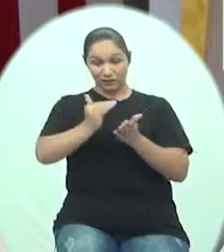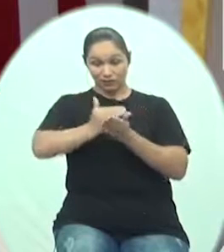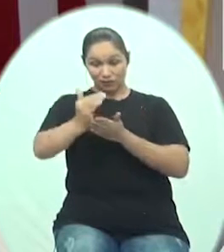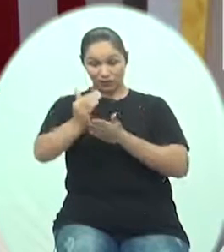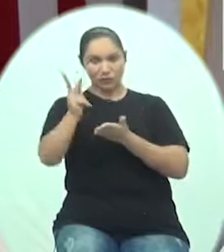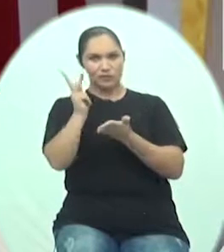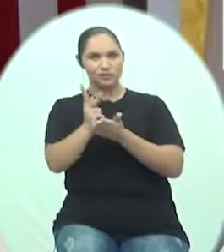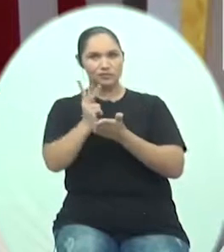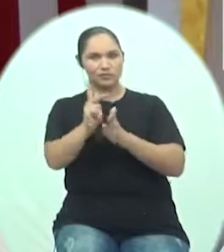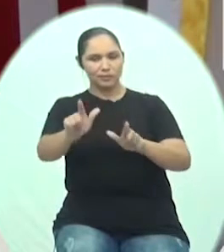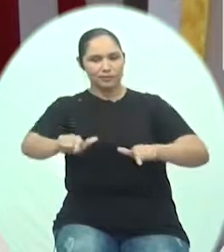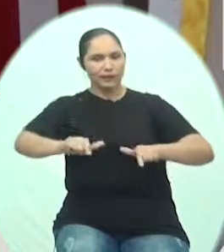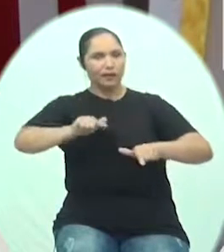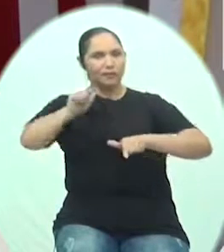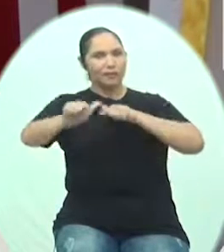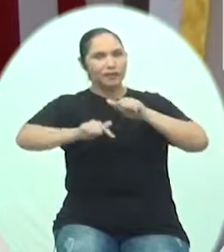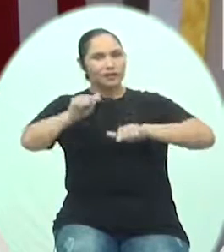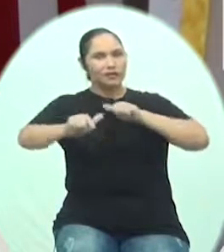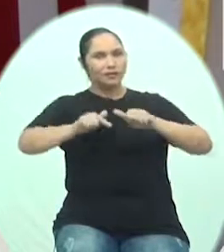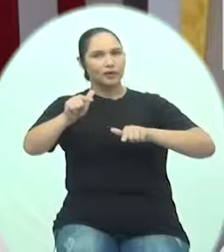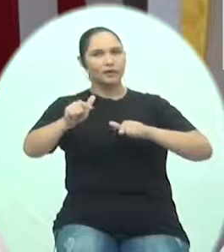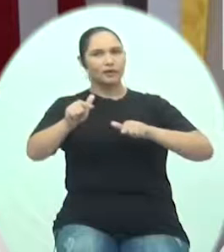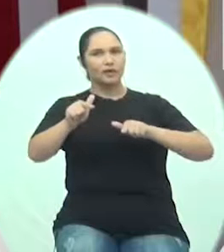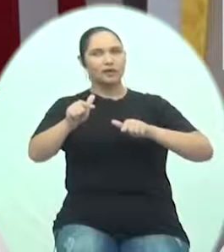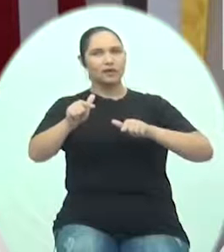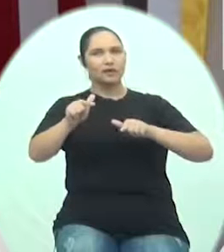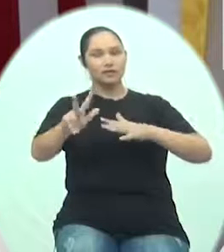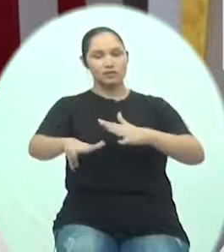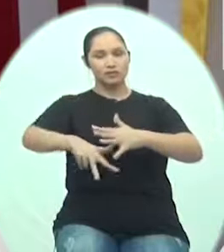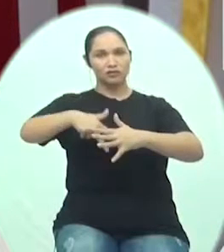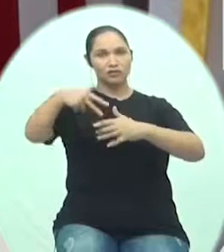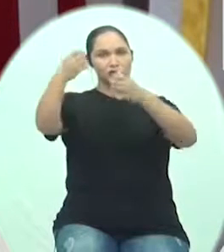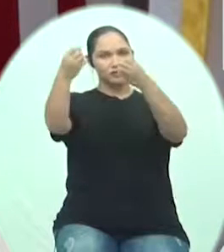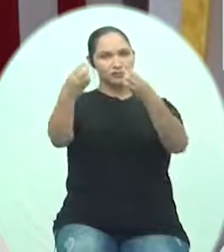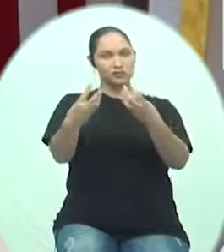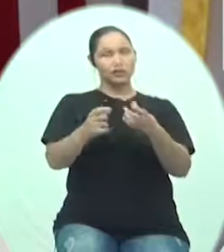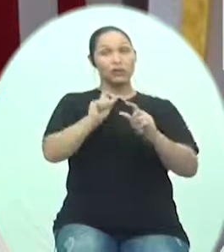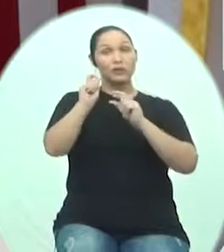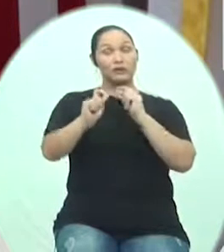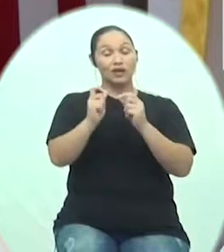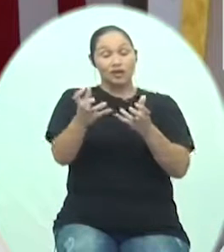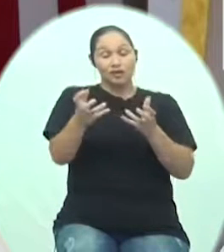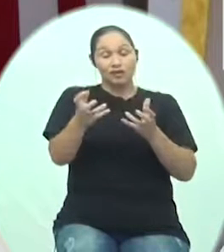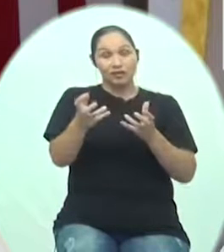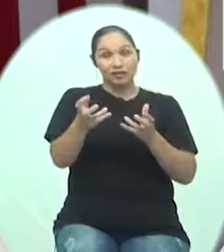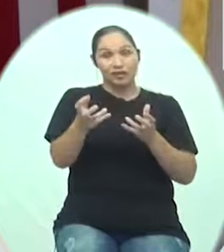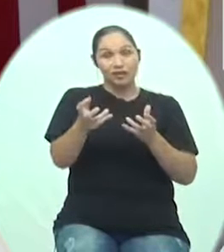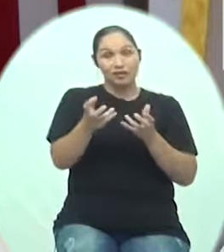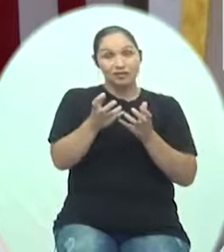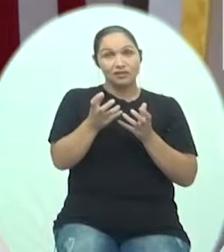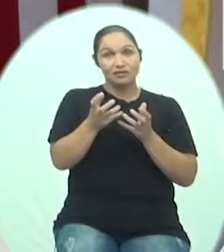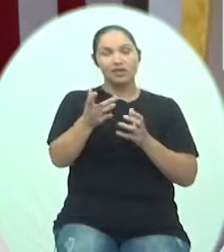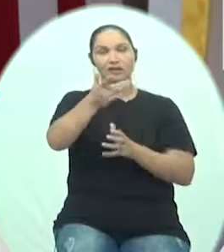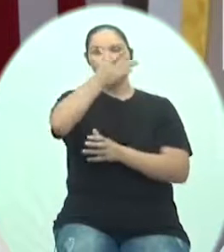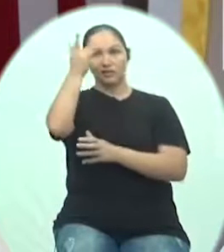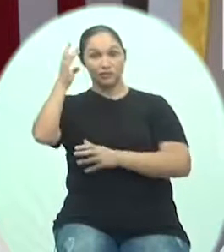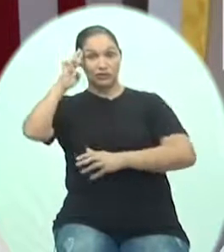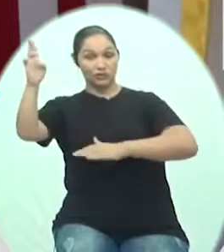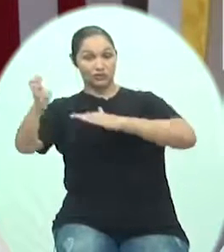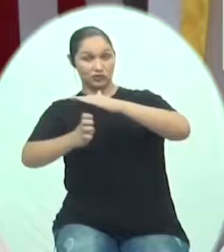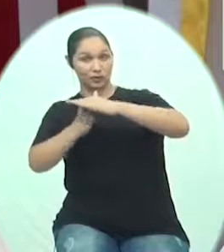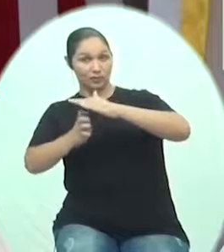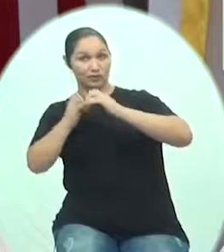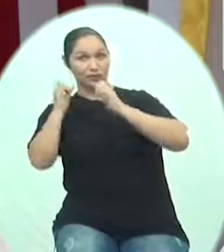pautei trabalhei bastante para fortalecer né a a vida dos empreendedores